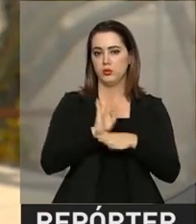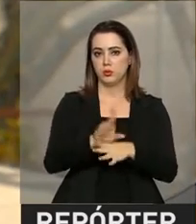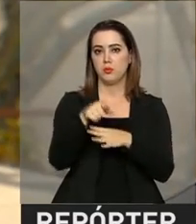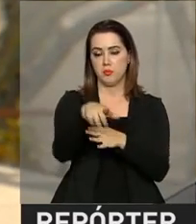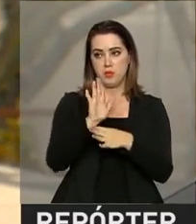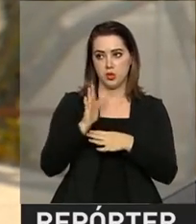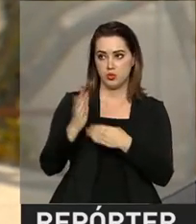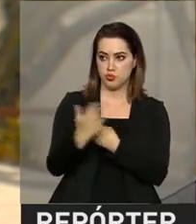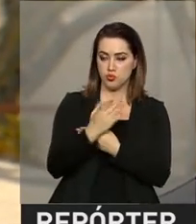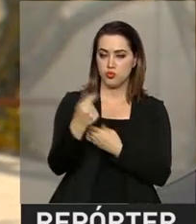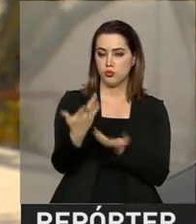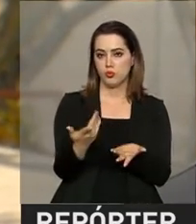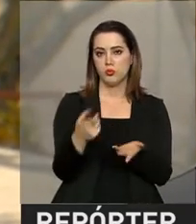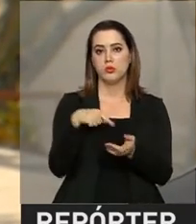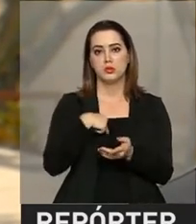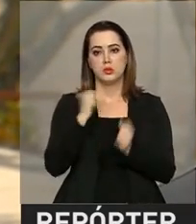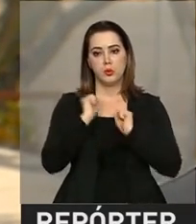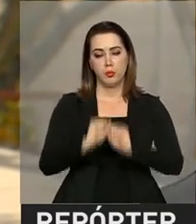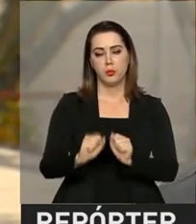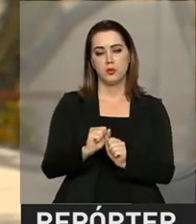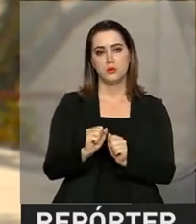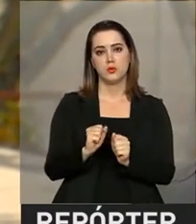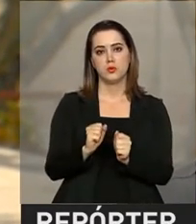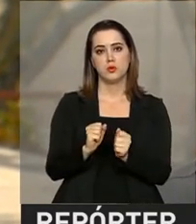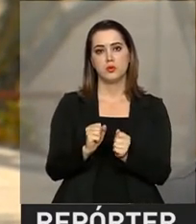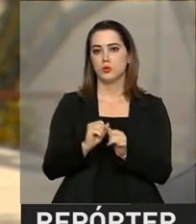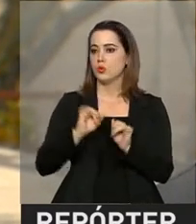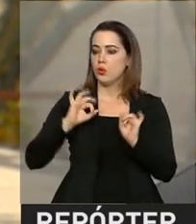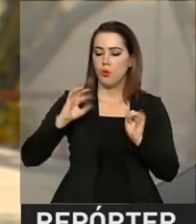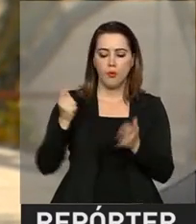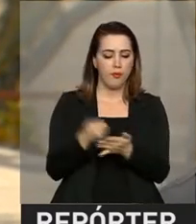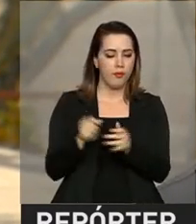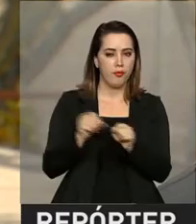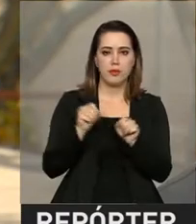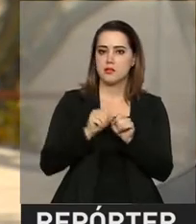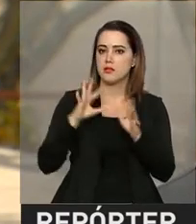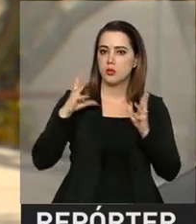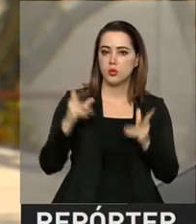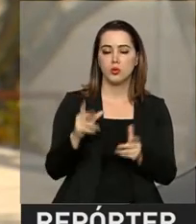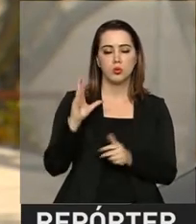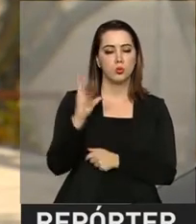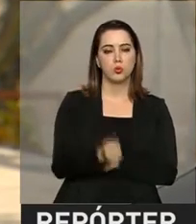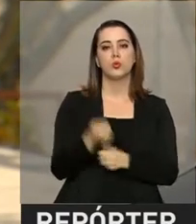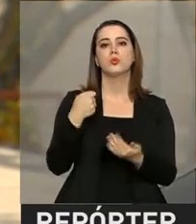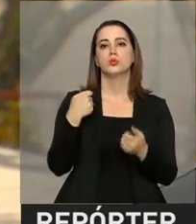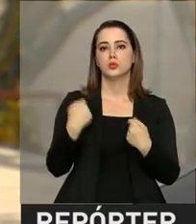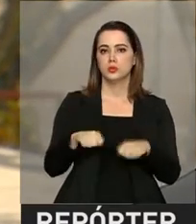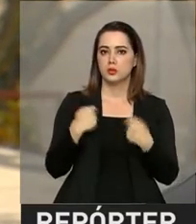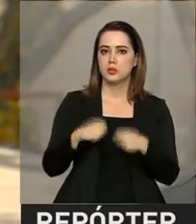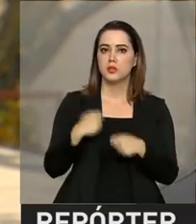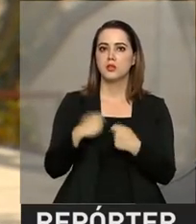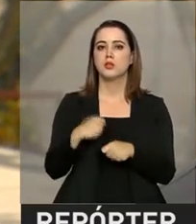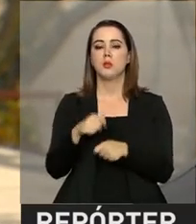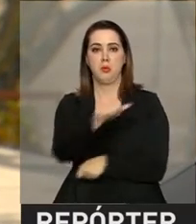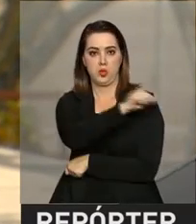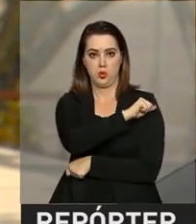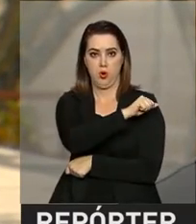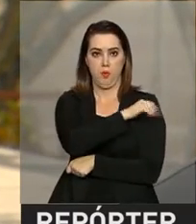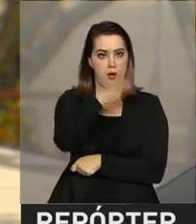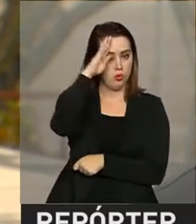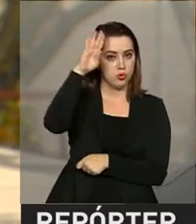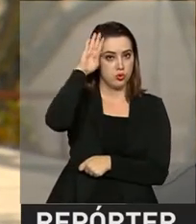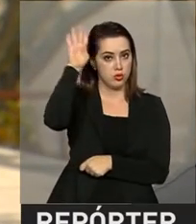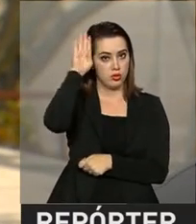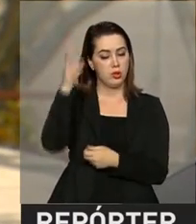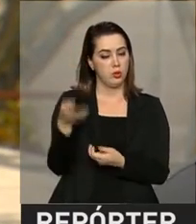nosso é enfim fazer o que é preciso para me manter como um estudante universitário é comprar os livros